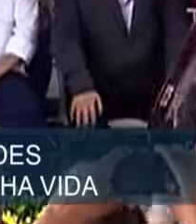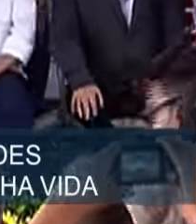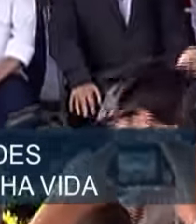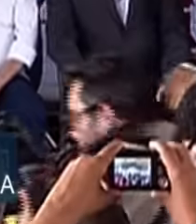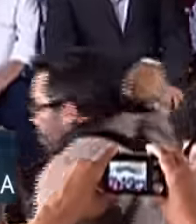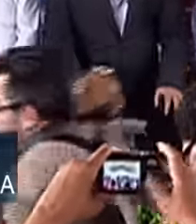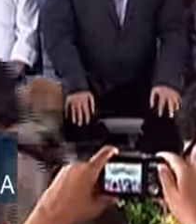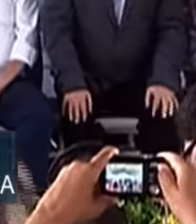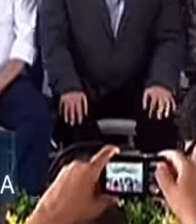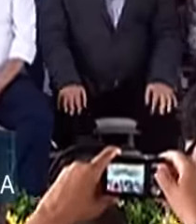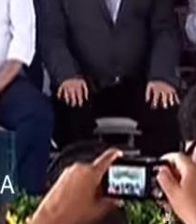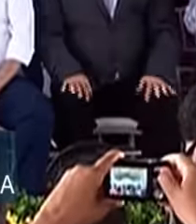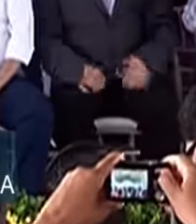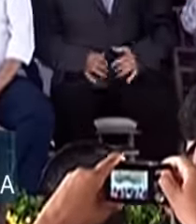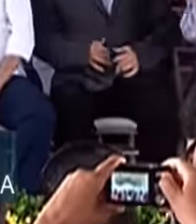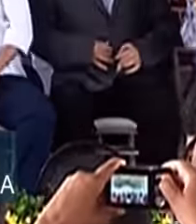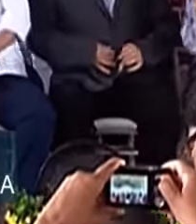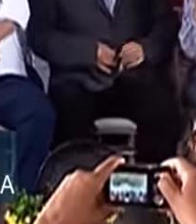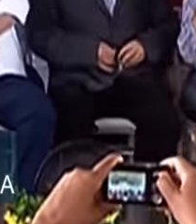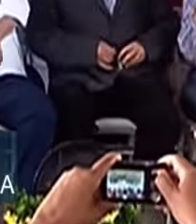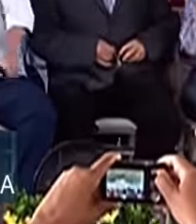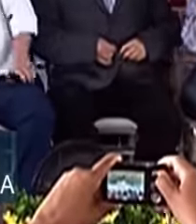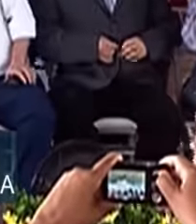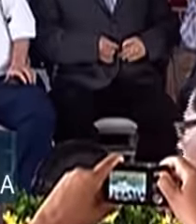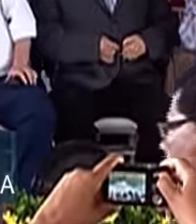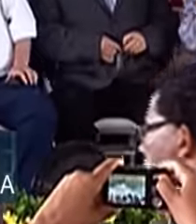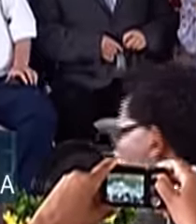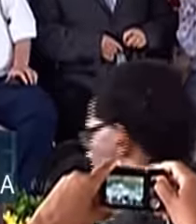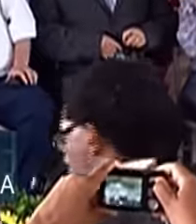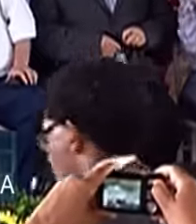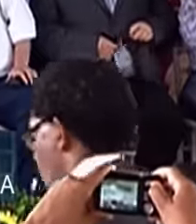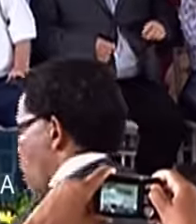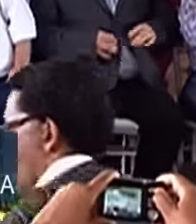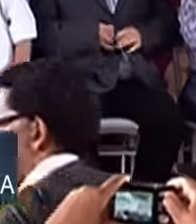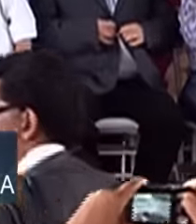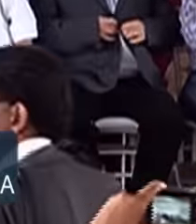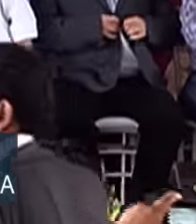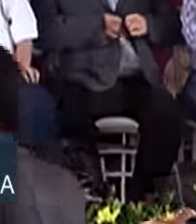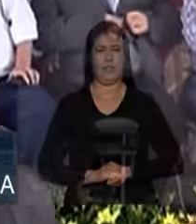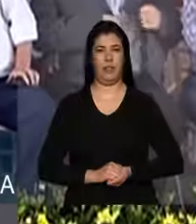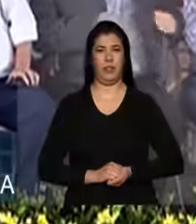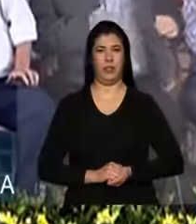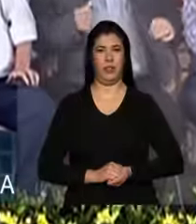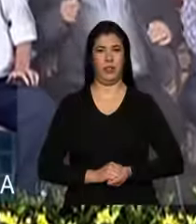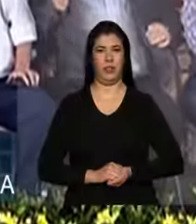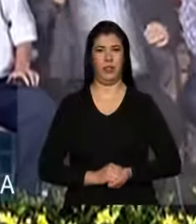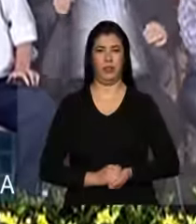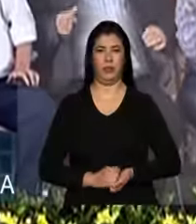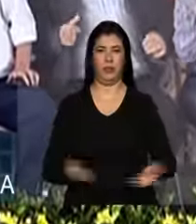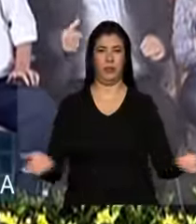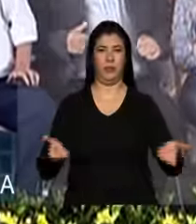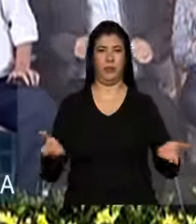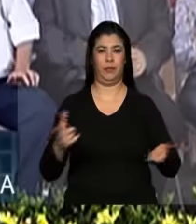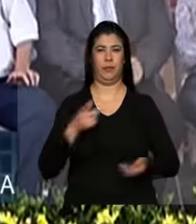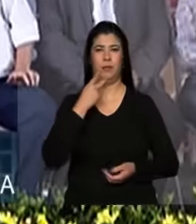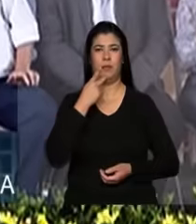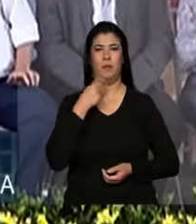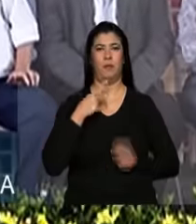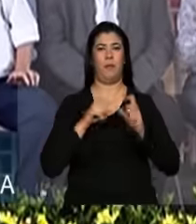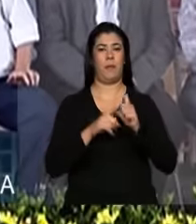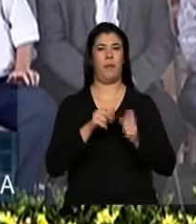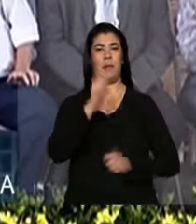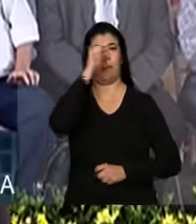Neste momento, ouviremos as palavras de boas-vindas do prefeito de Juazeiro, Isaac Carvalho.